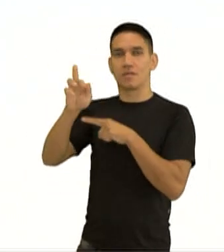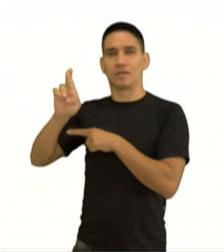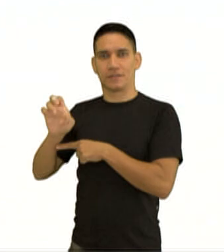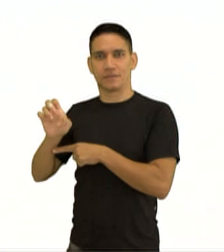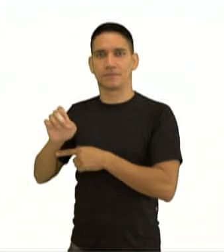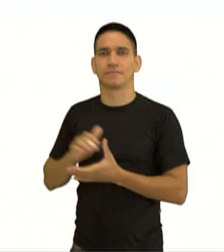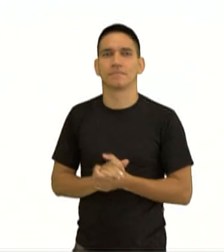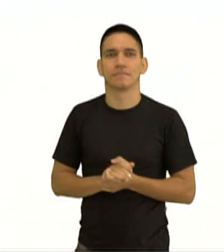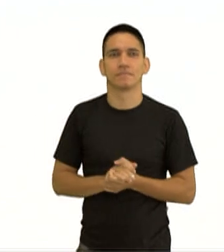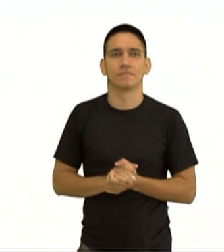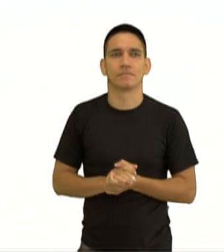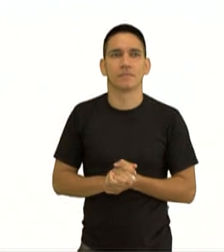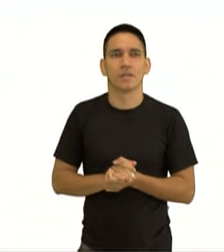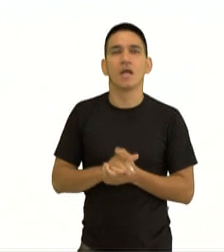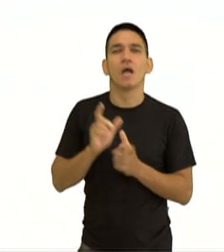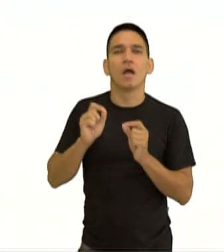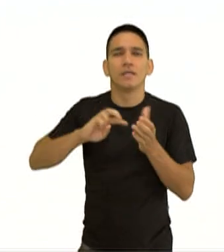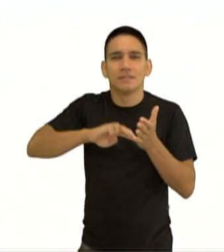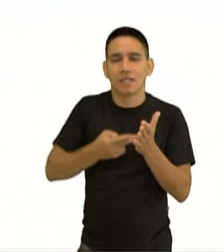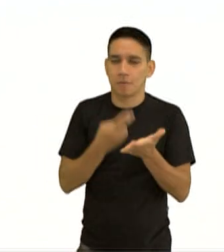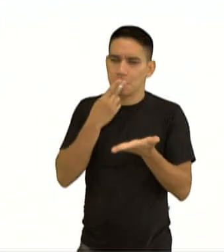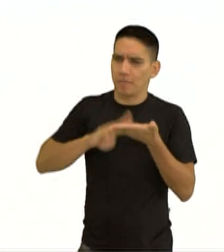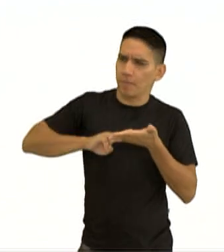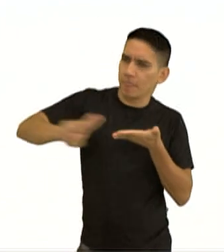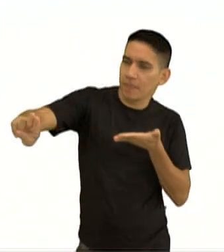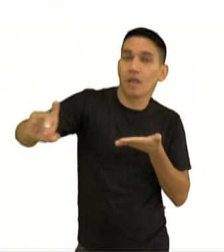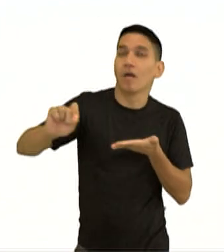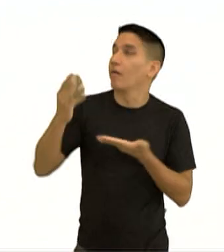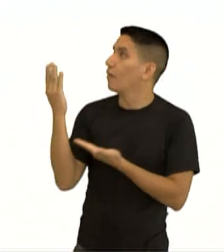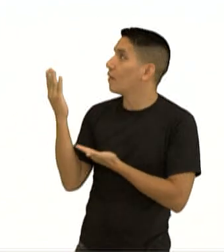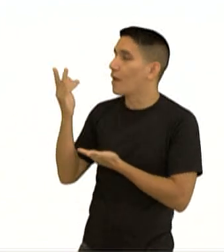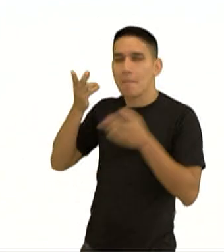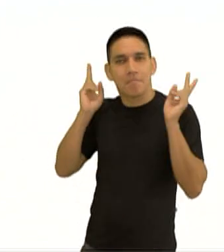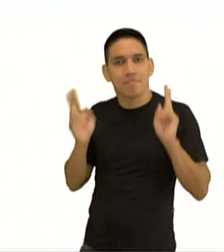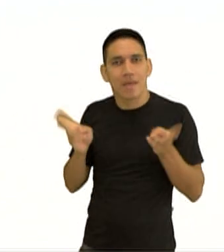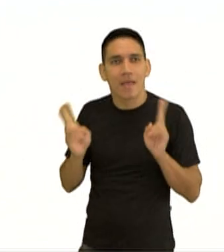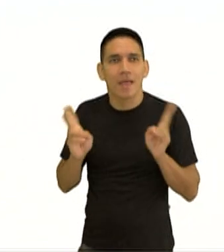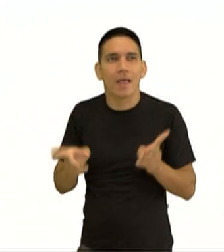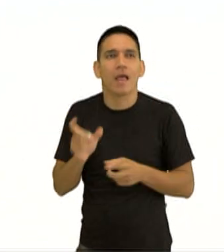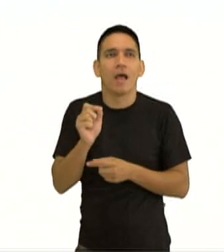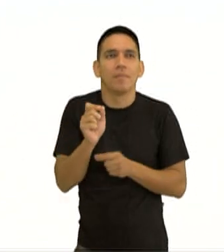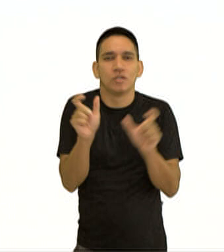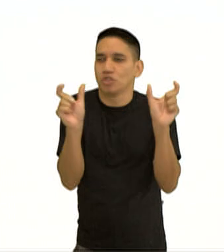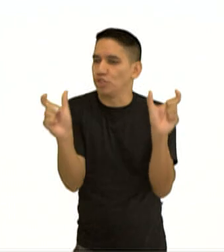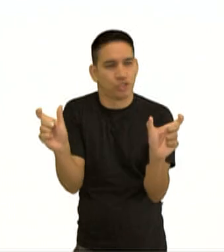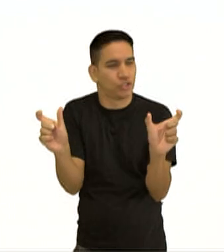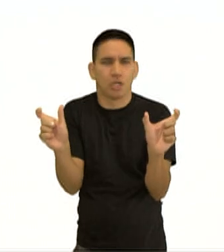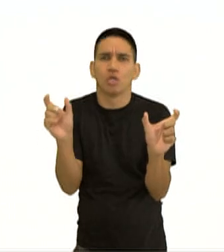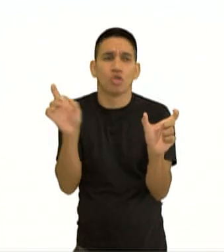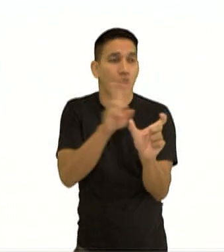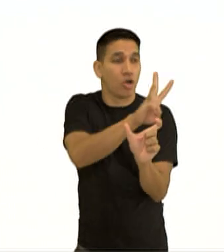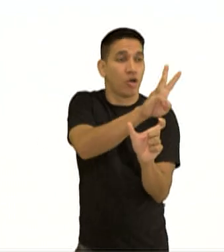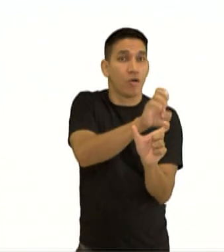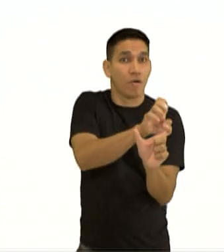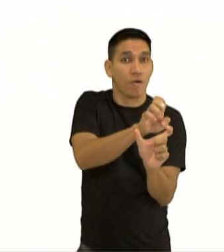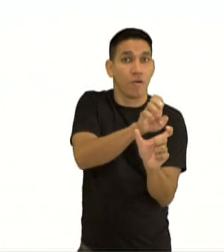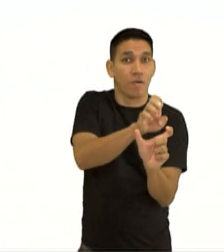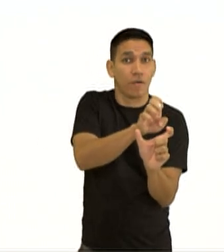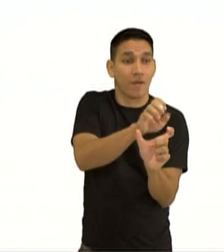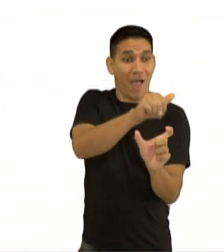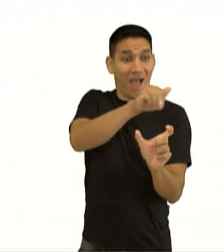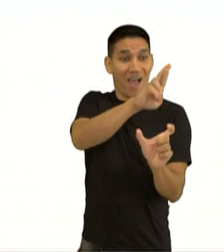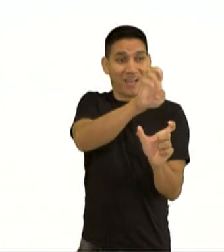postal. We're sending this postcard. É a mesma situação. A diferença é que na comunicação